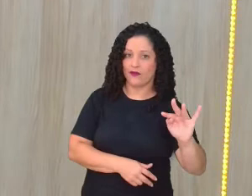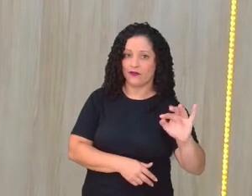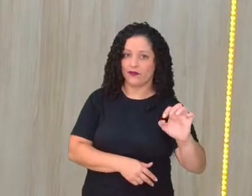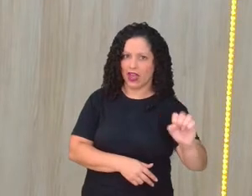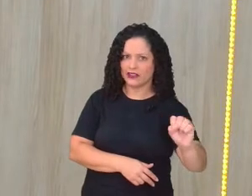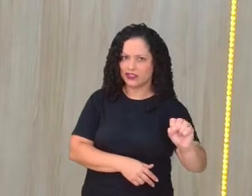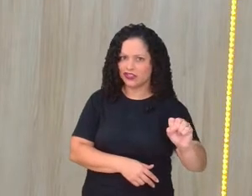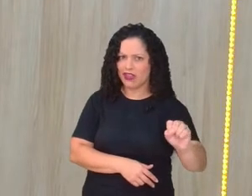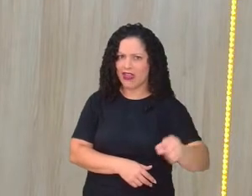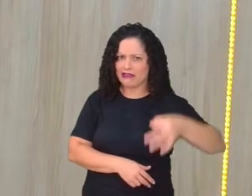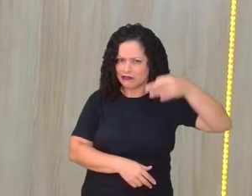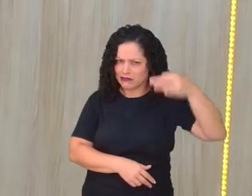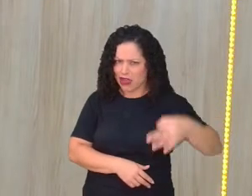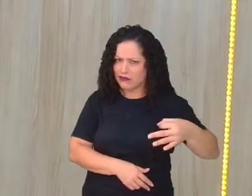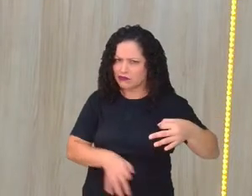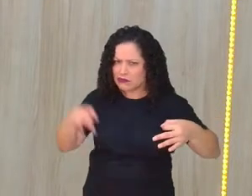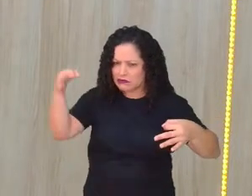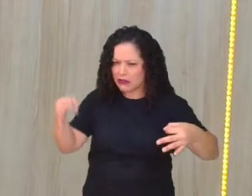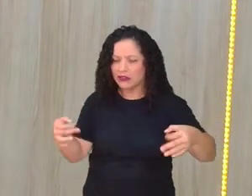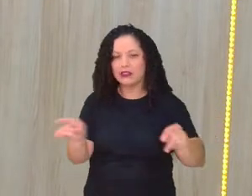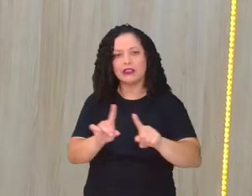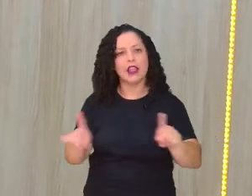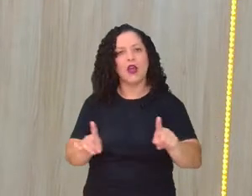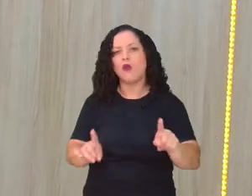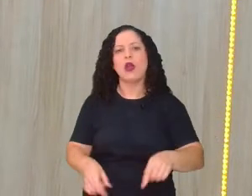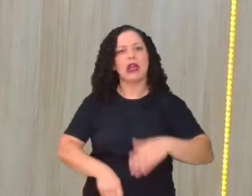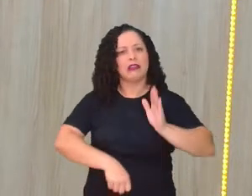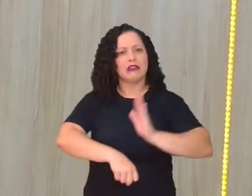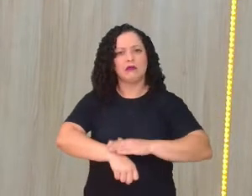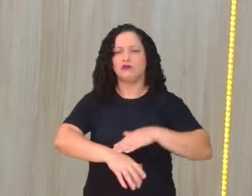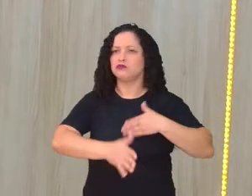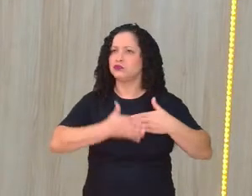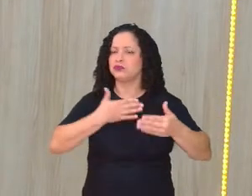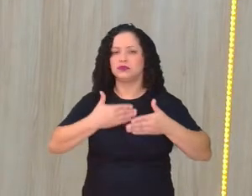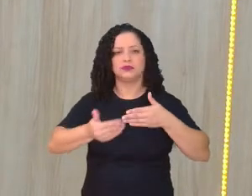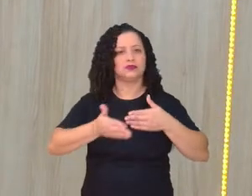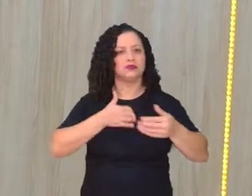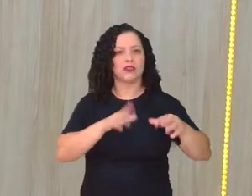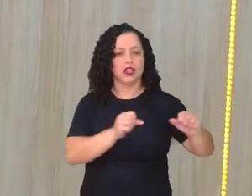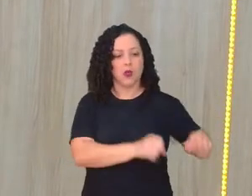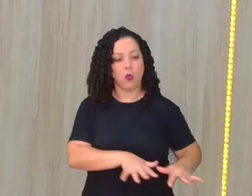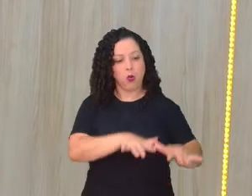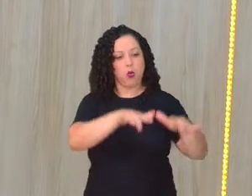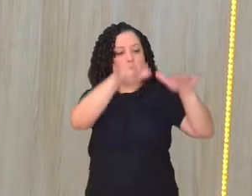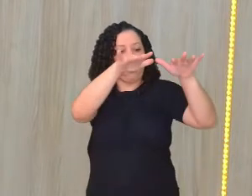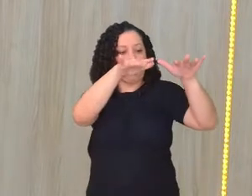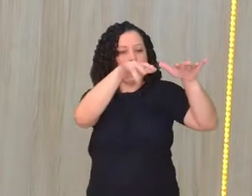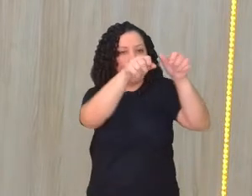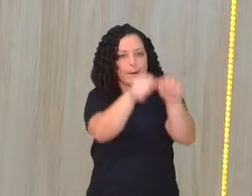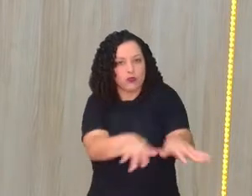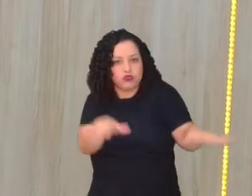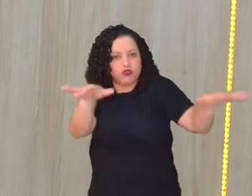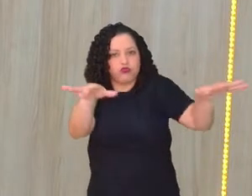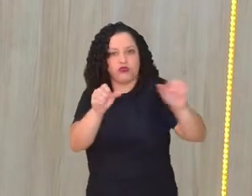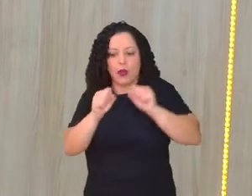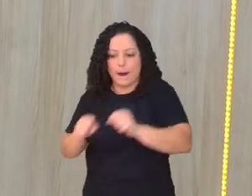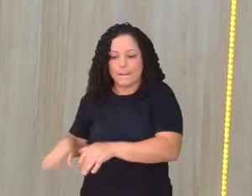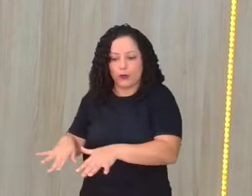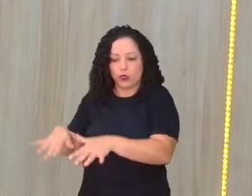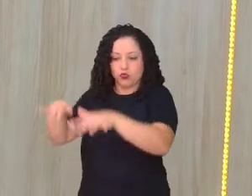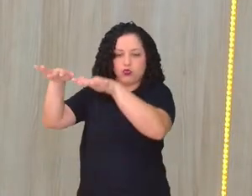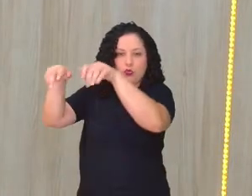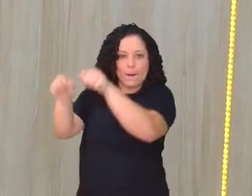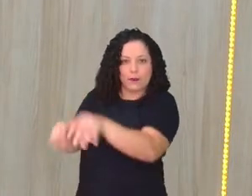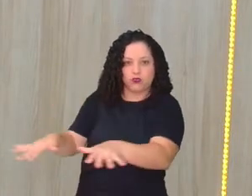elas aconteciam aleatoriamente. E isso dificultava, por exemplo, a questão da previsão,